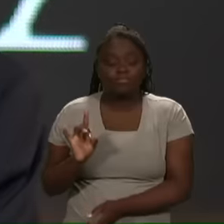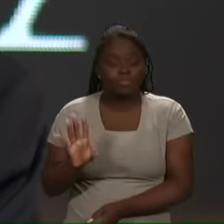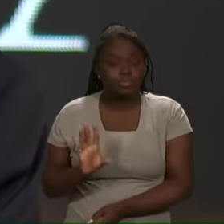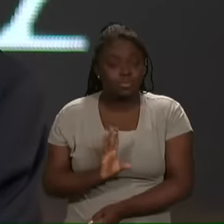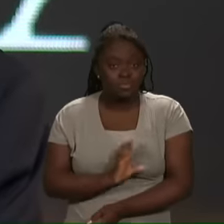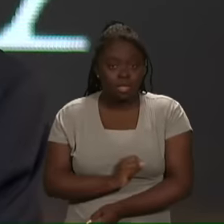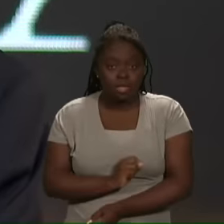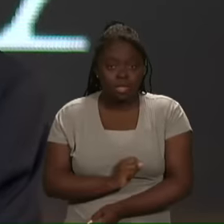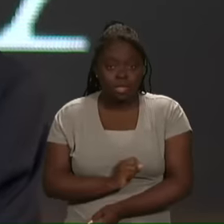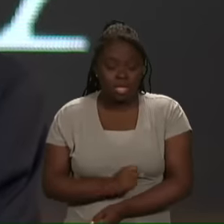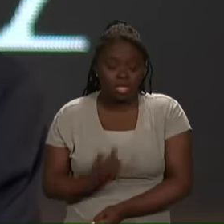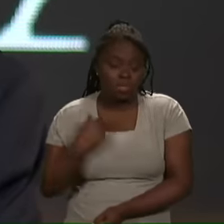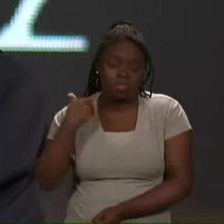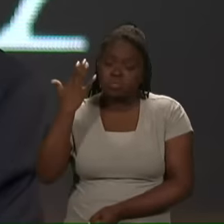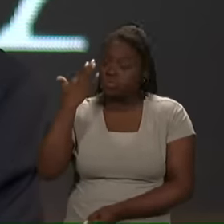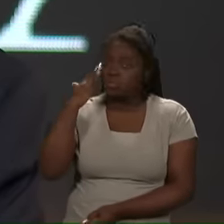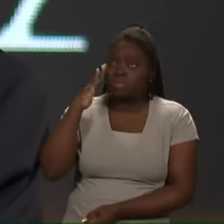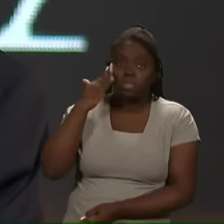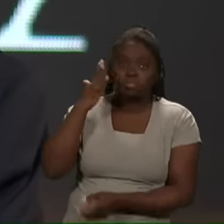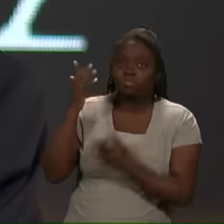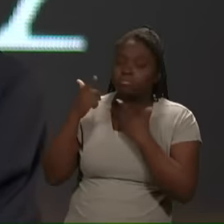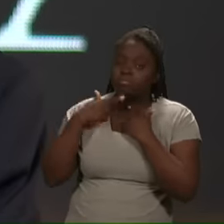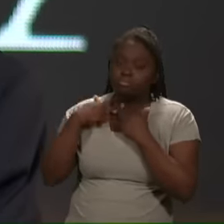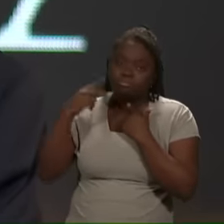Eu não entendo os caminhos dele.